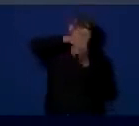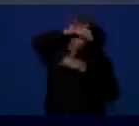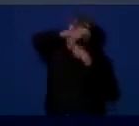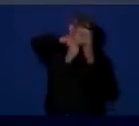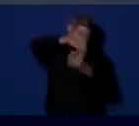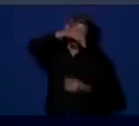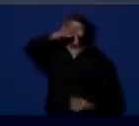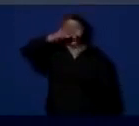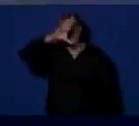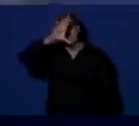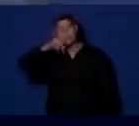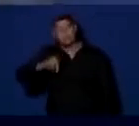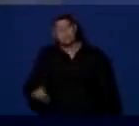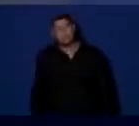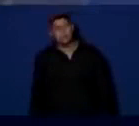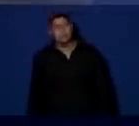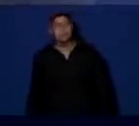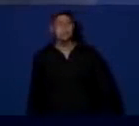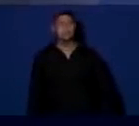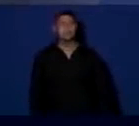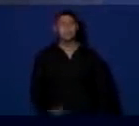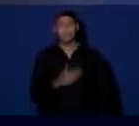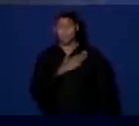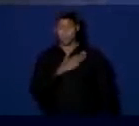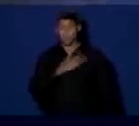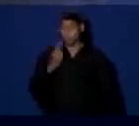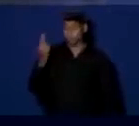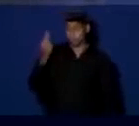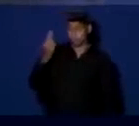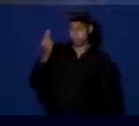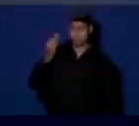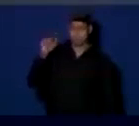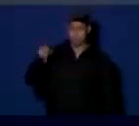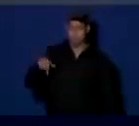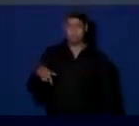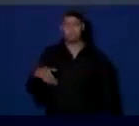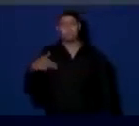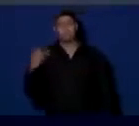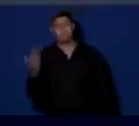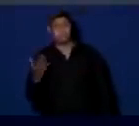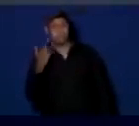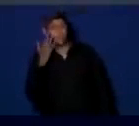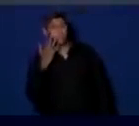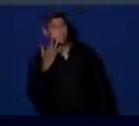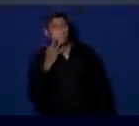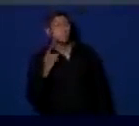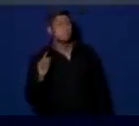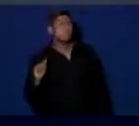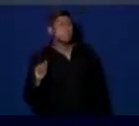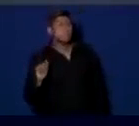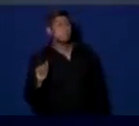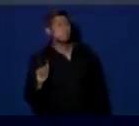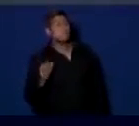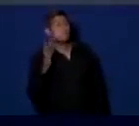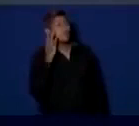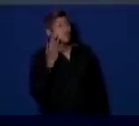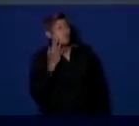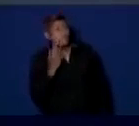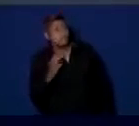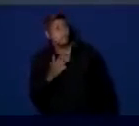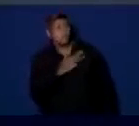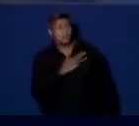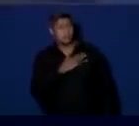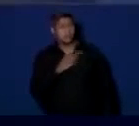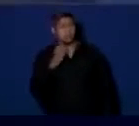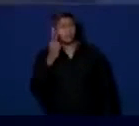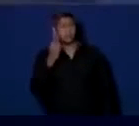né? É que as pessoas... O Lula 2. Não, eu acho... Eu acho que é... É isso, eu acho que é um Lula 2. Lula